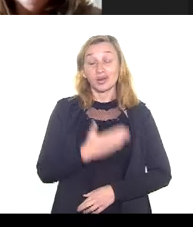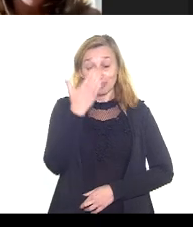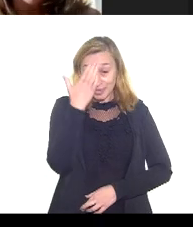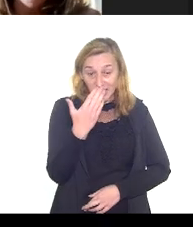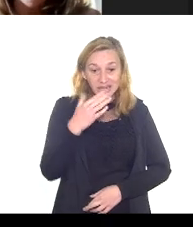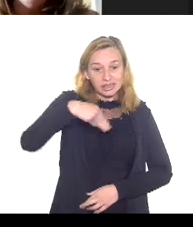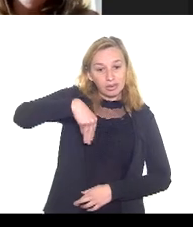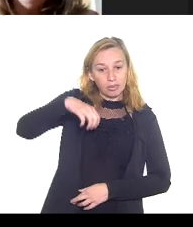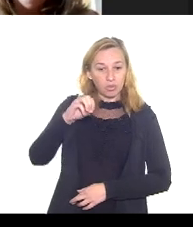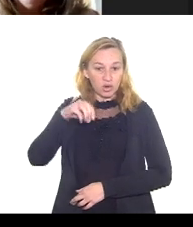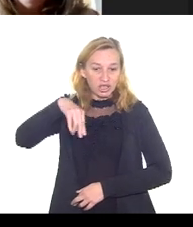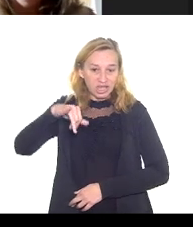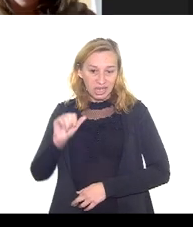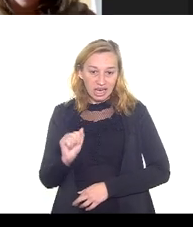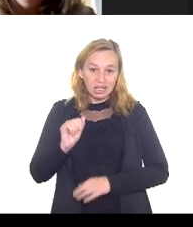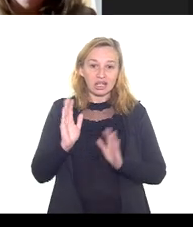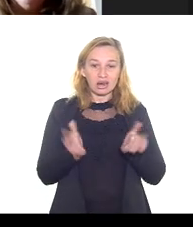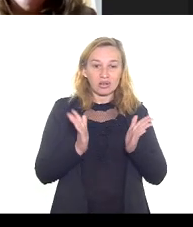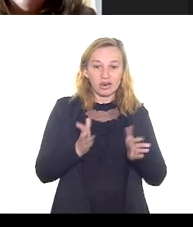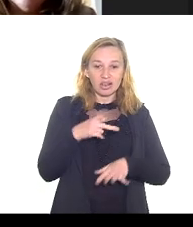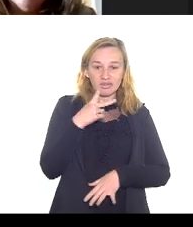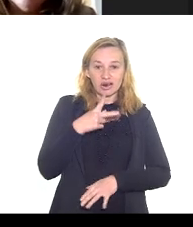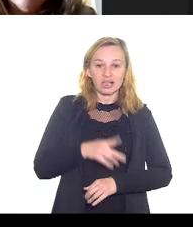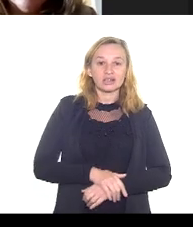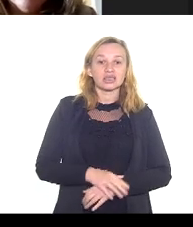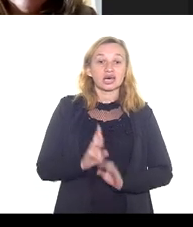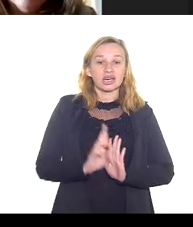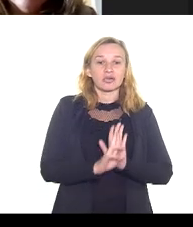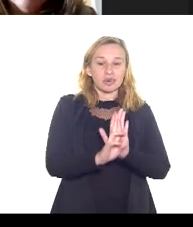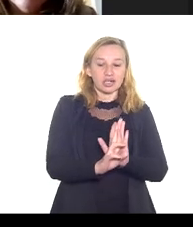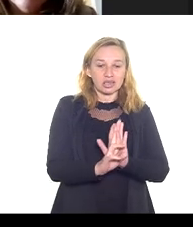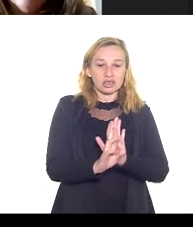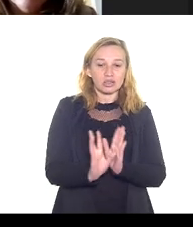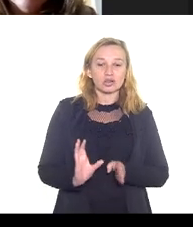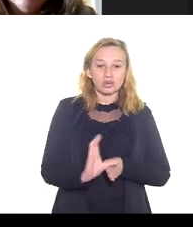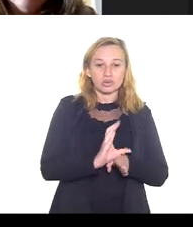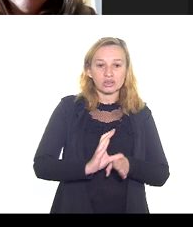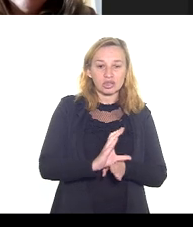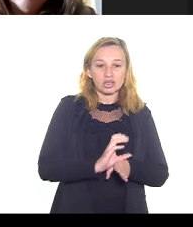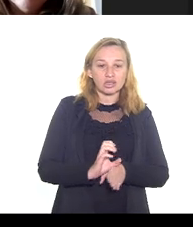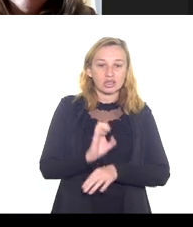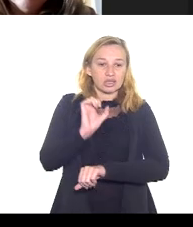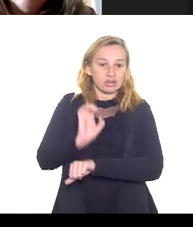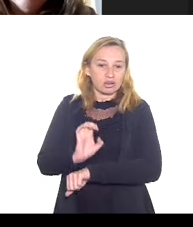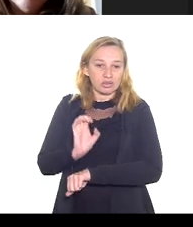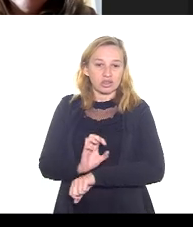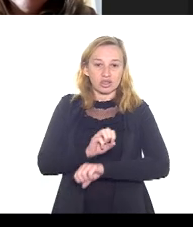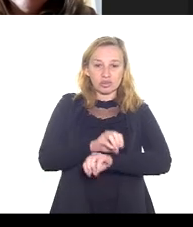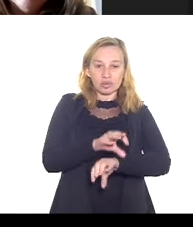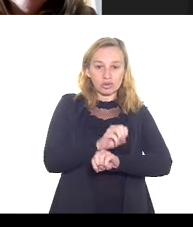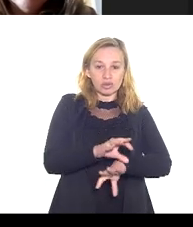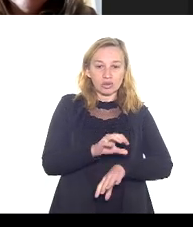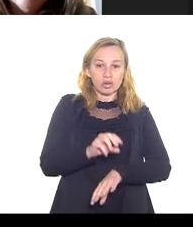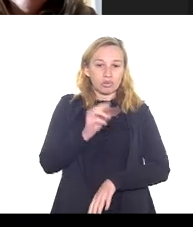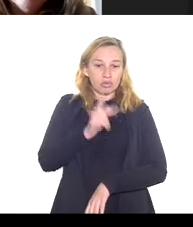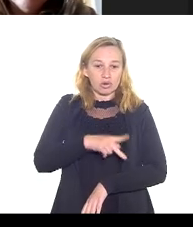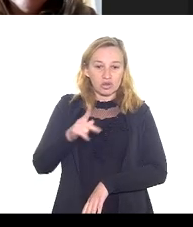Obrigado, Mônica. Passo a palavra agora, representando o Conselho Estadual de Educação, o professor Luiz